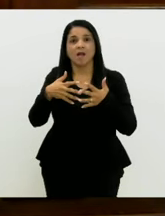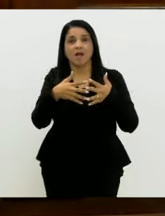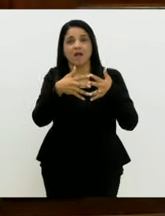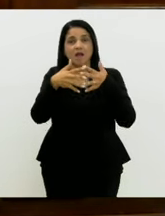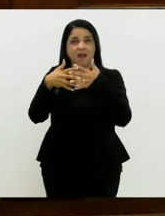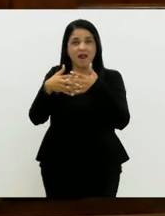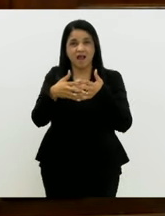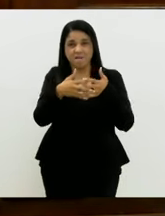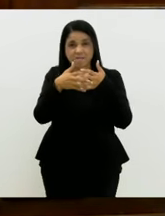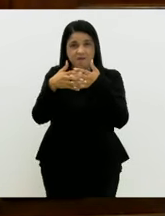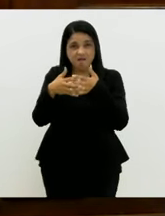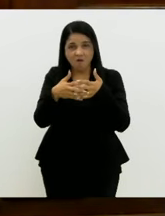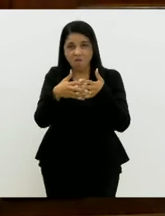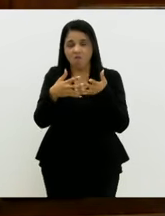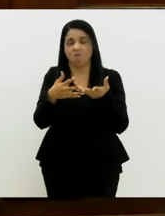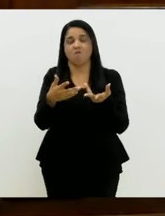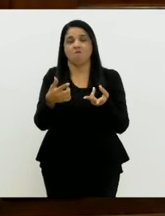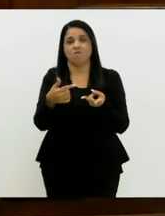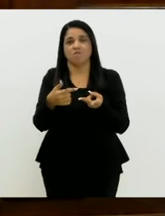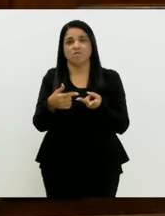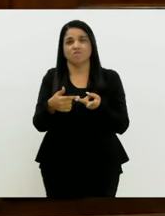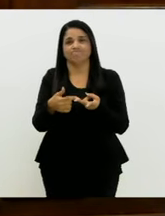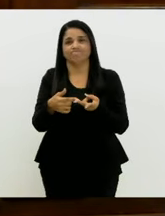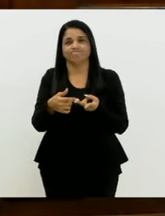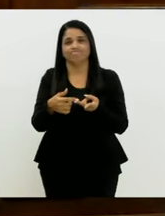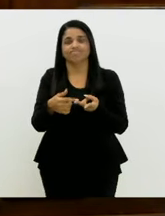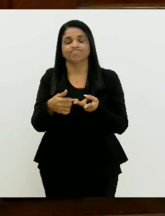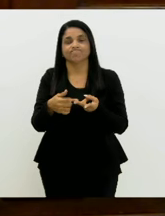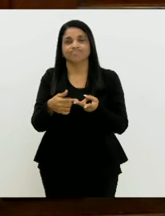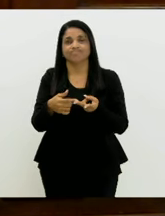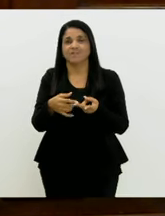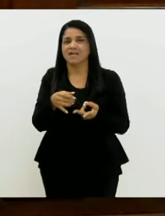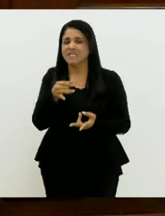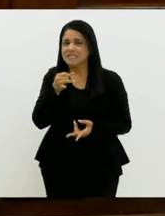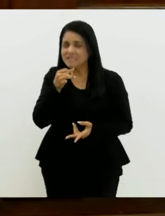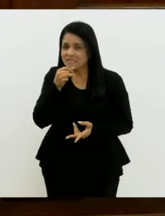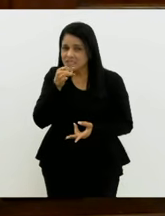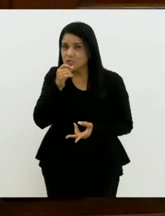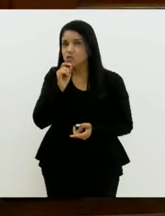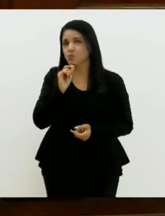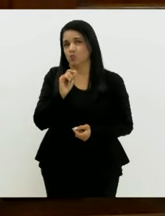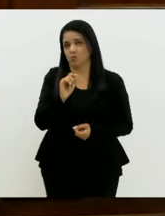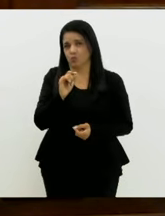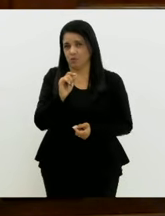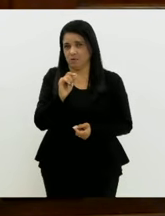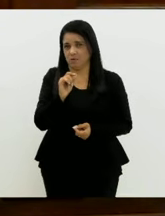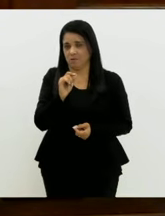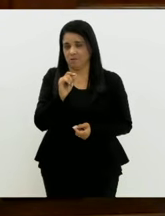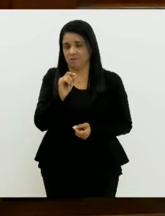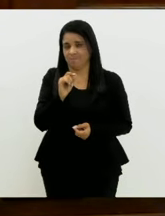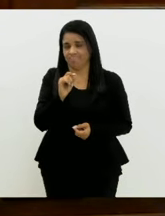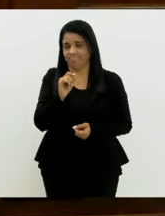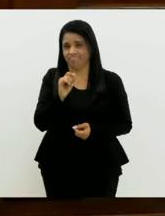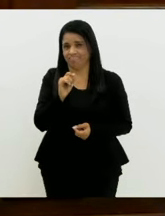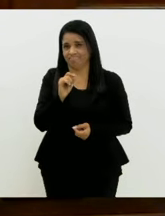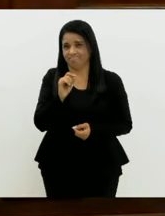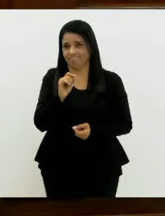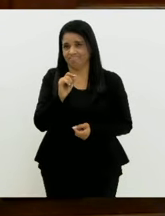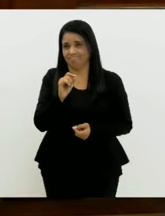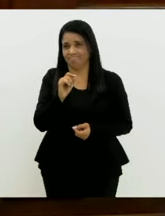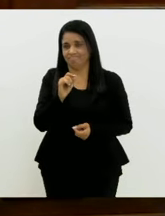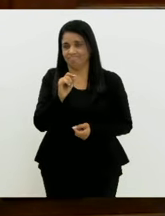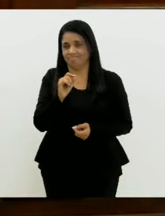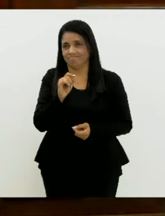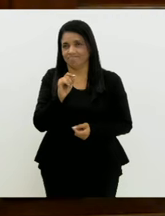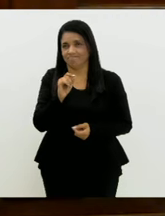jet, e triste, a parte mais triste de tudo, quando você tem que pegar os